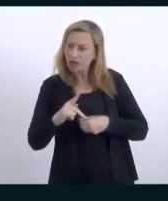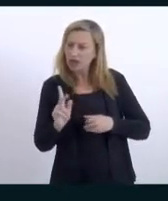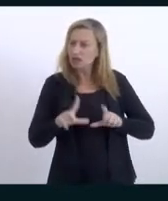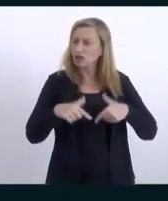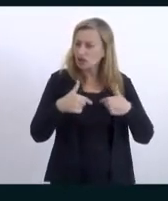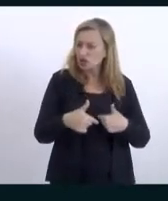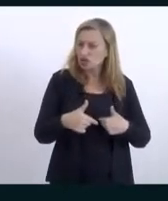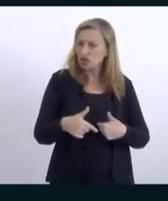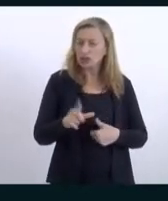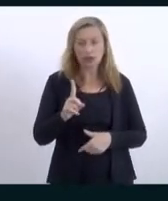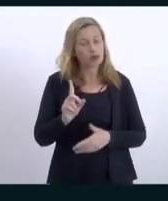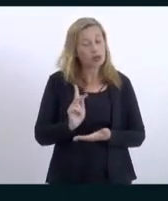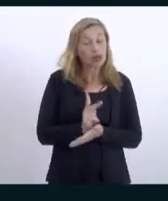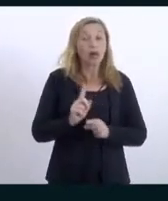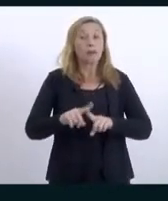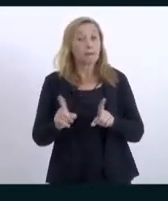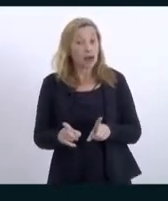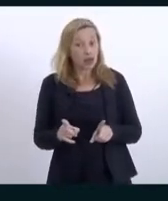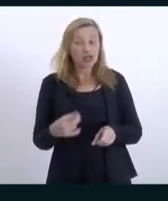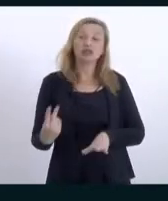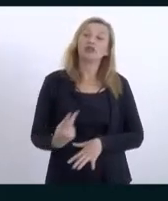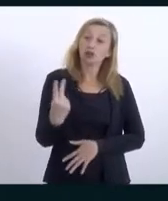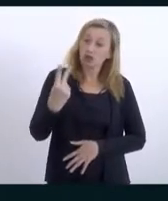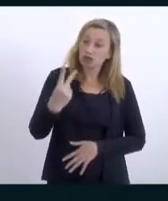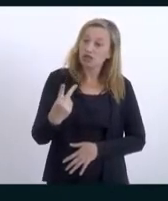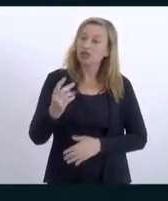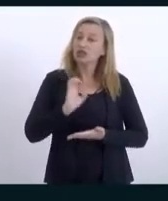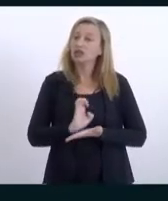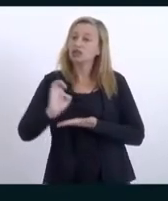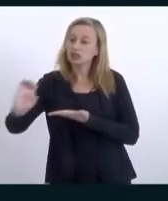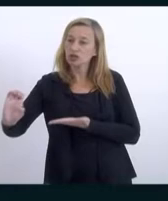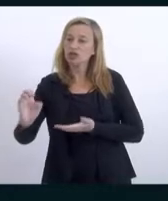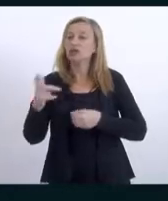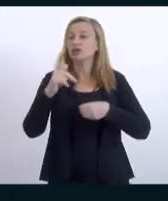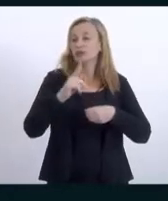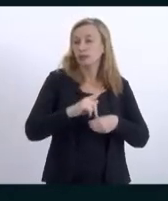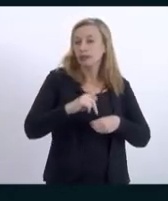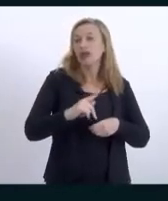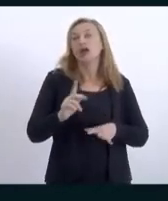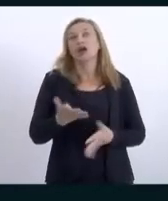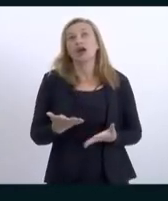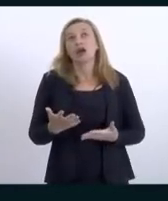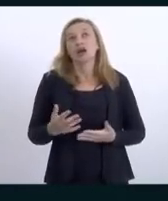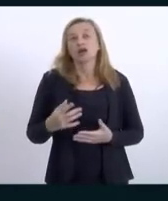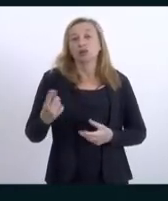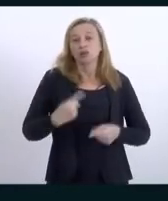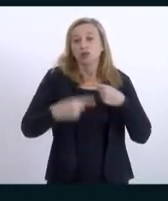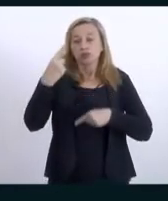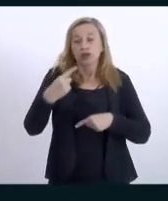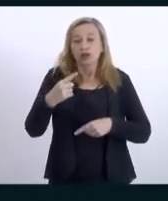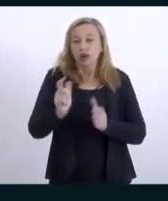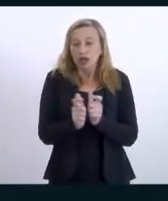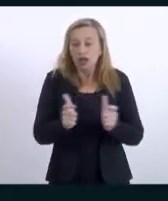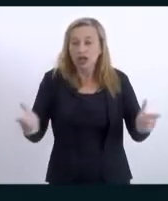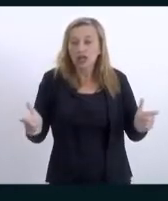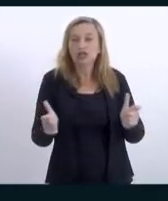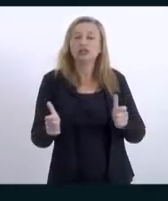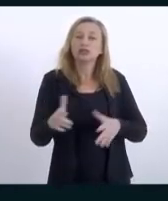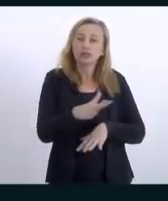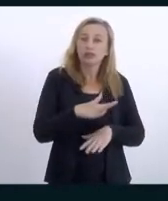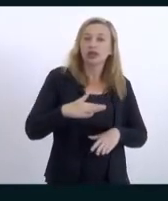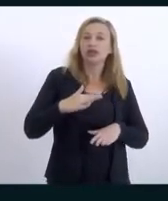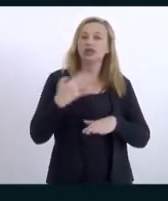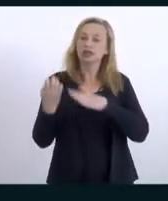ver, não é correta, mas está valorizando a exportação de petróleo. E isso há um superávit enorme para essas